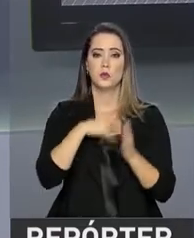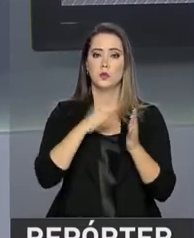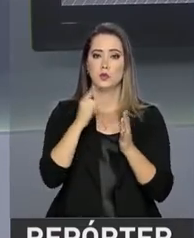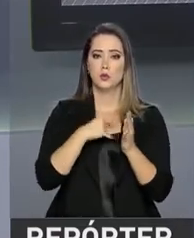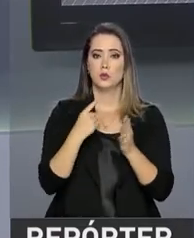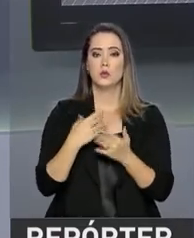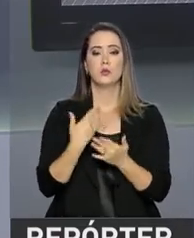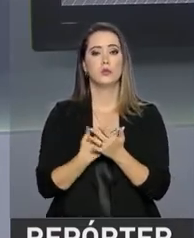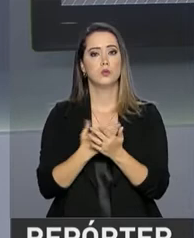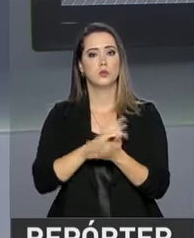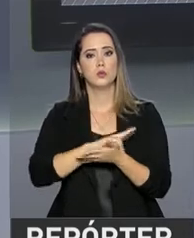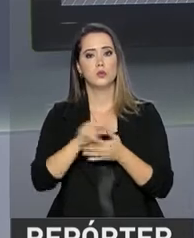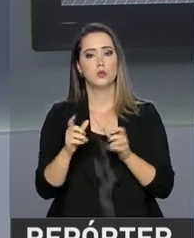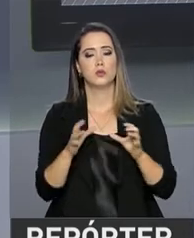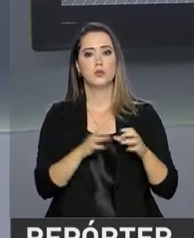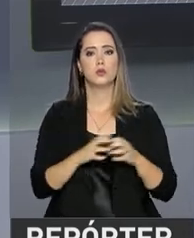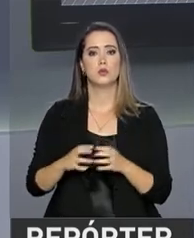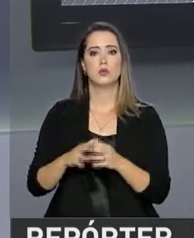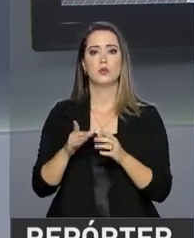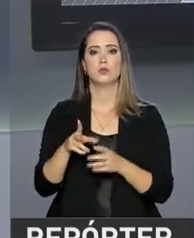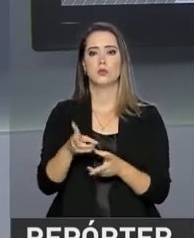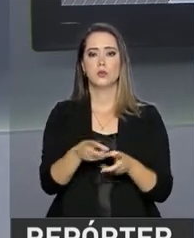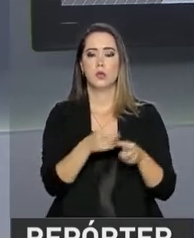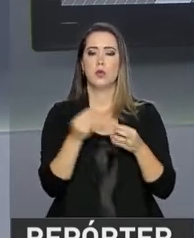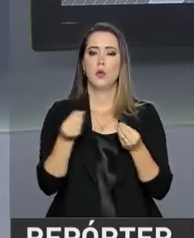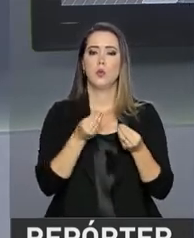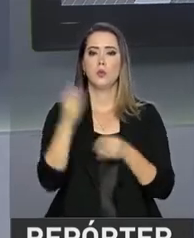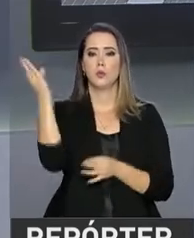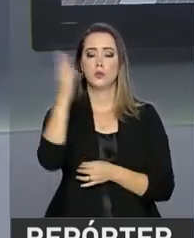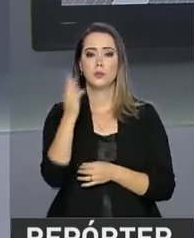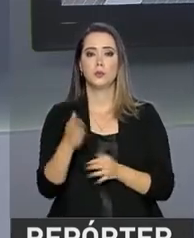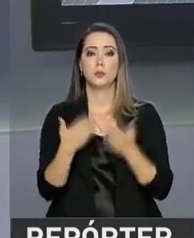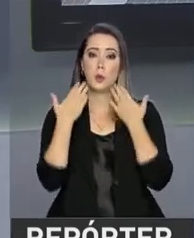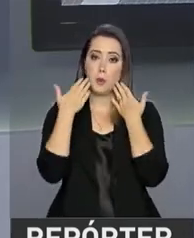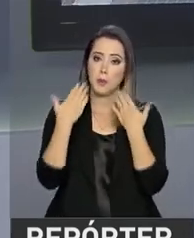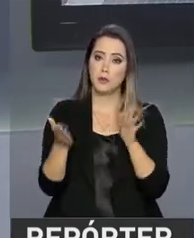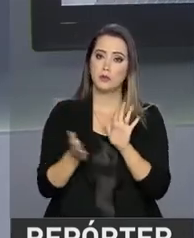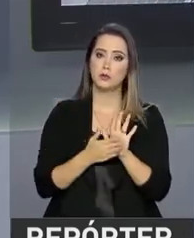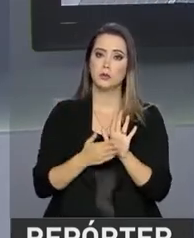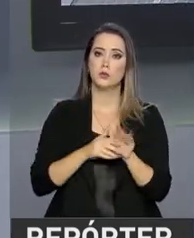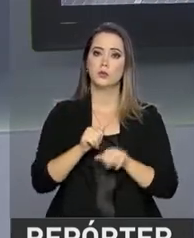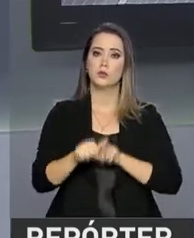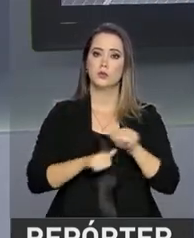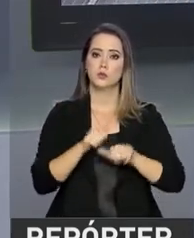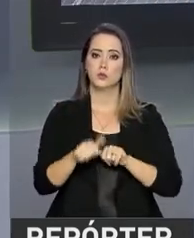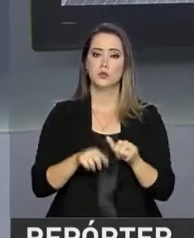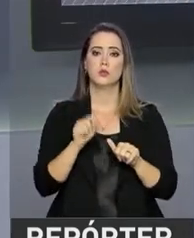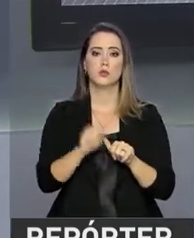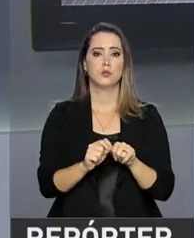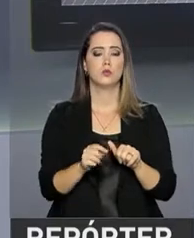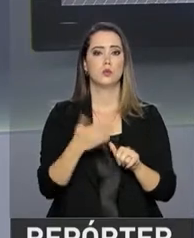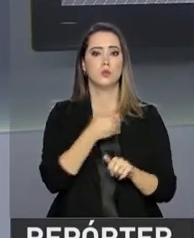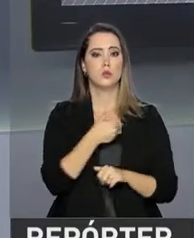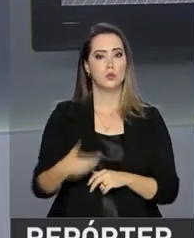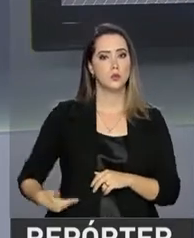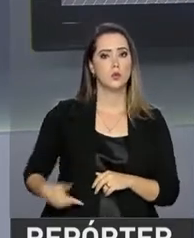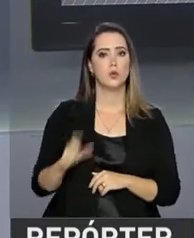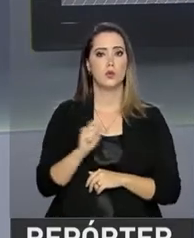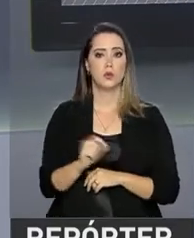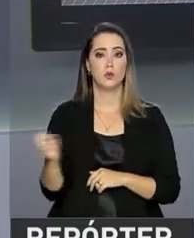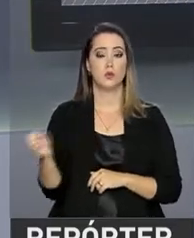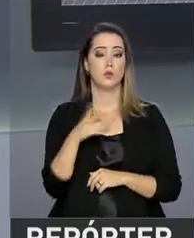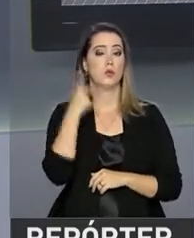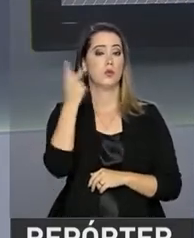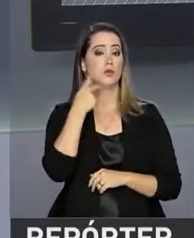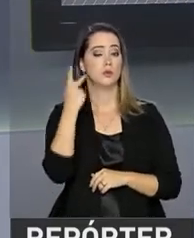estudiosos de várias áreas fazem diagnóstico do brasil e apresentam propostas que podem ser adotadas pelo governo para criar